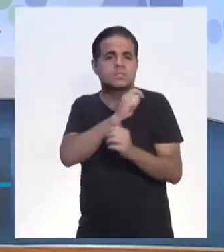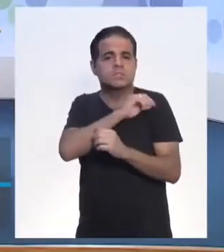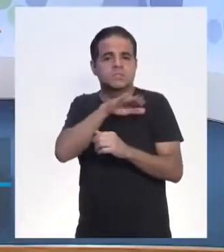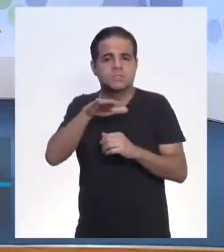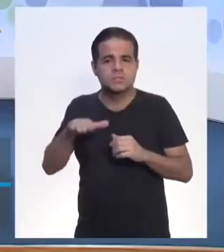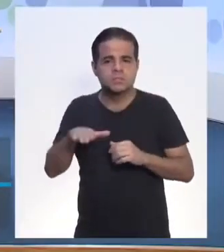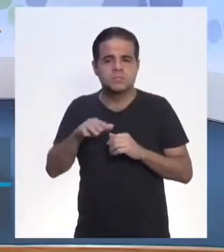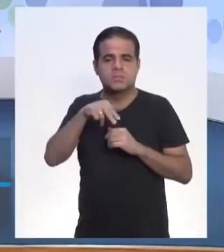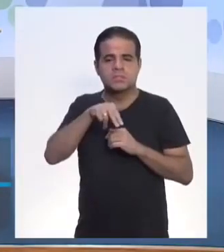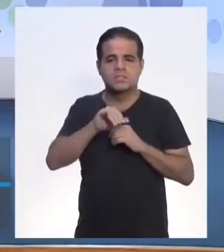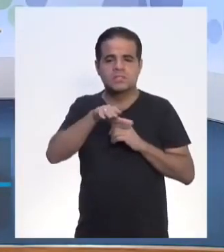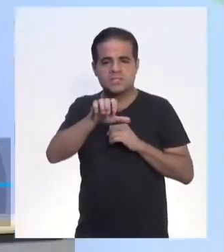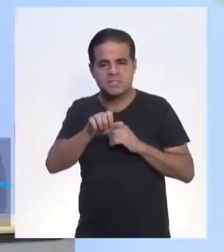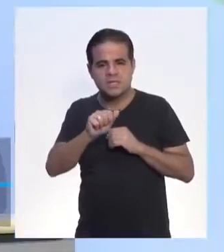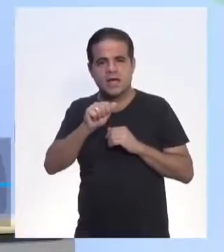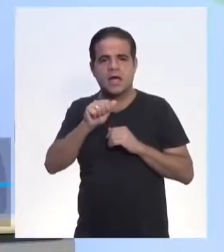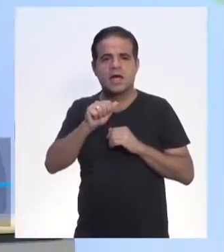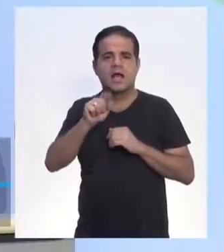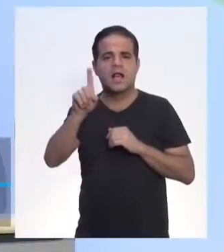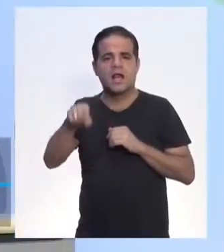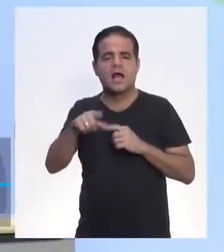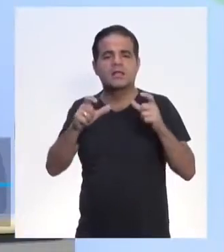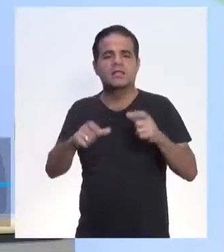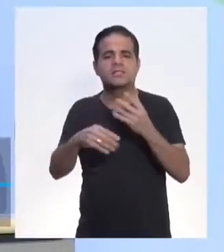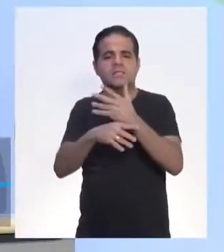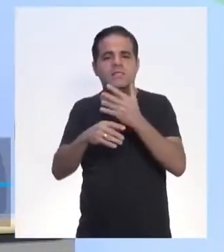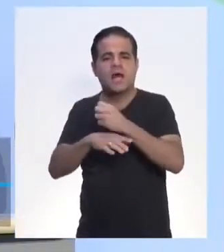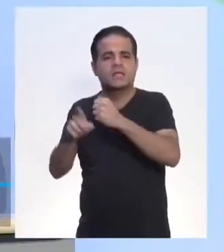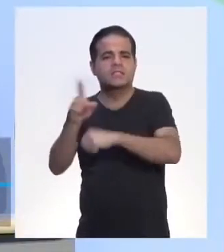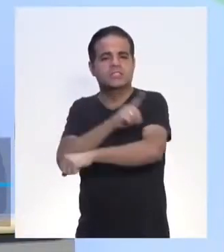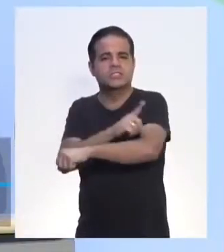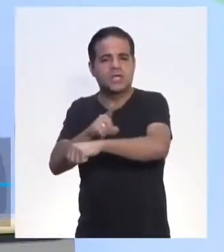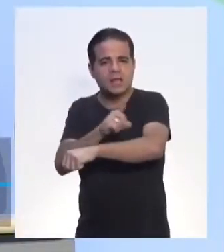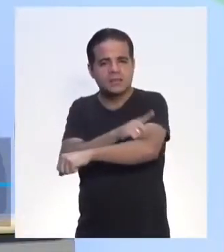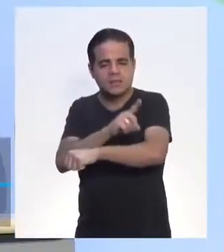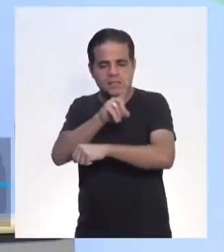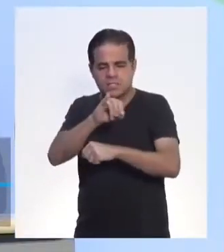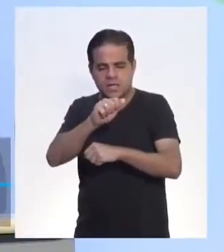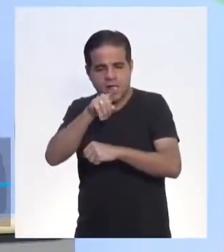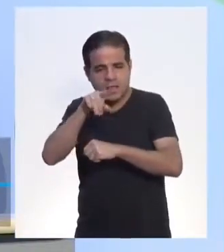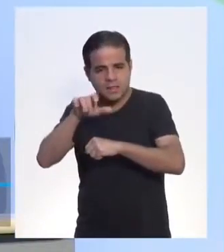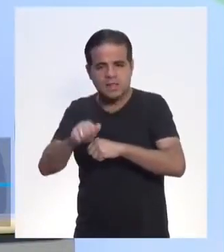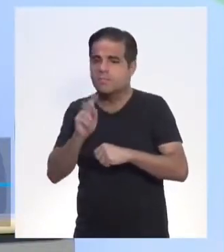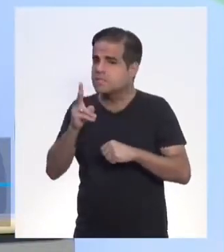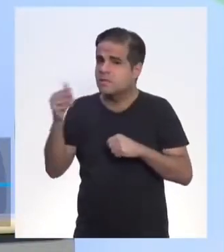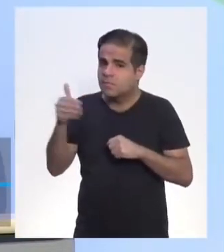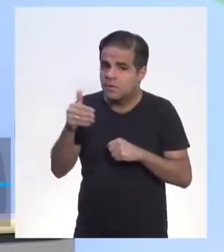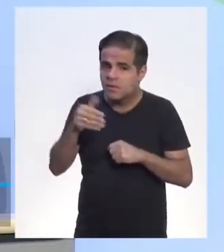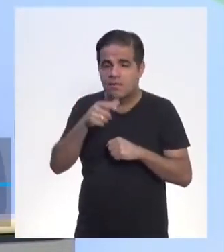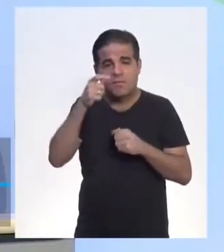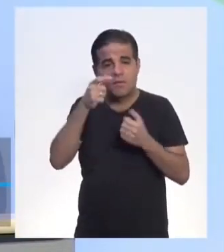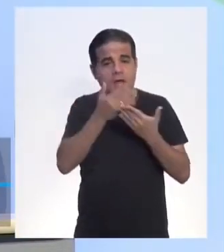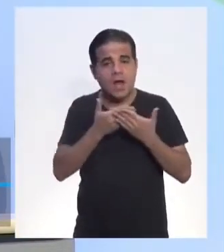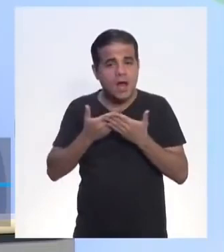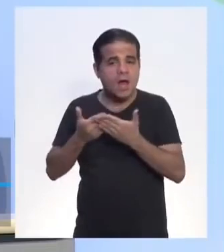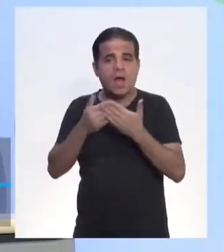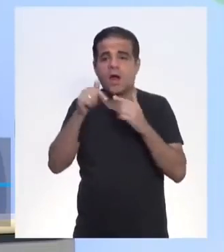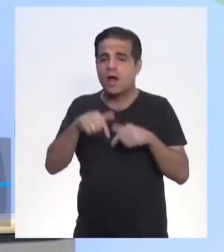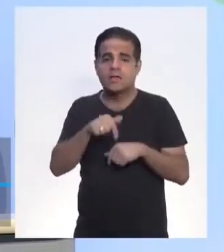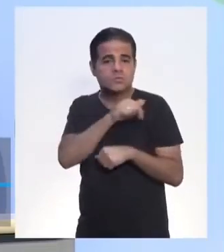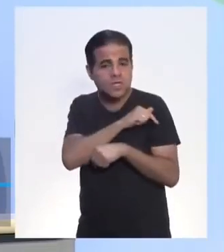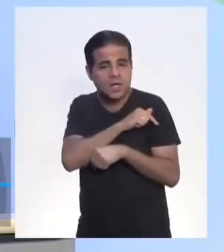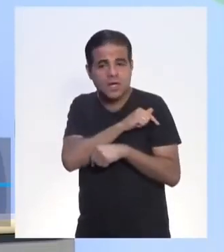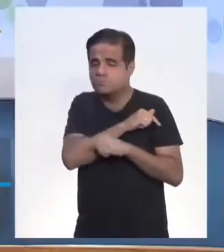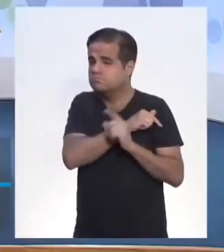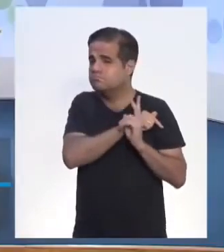Escola Niceia Albarello Ferrari lá em Diadema. Eles sempre estão aqui nas aulas talvez em outros, mas na do 7º